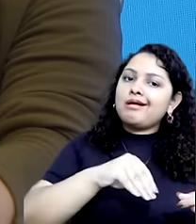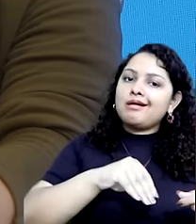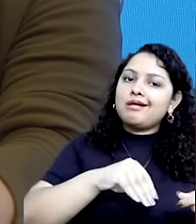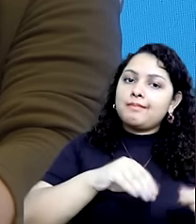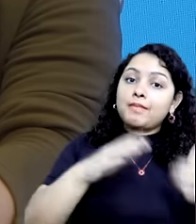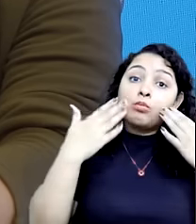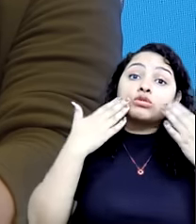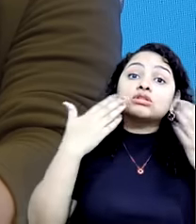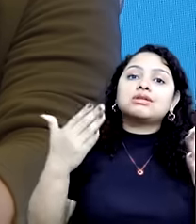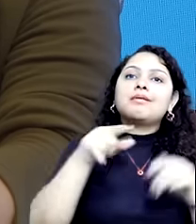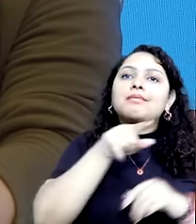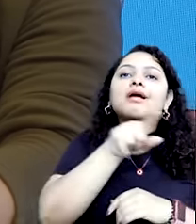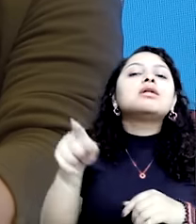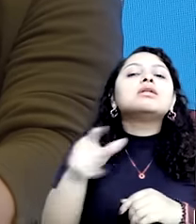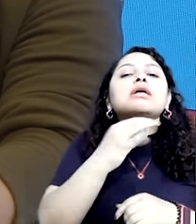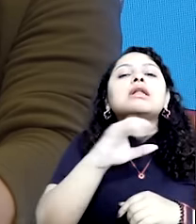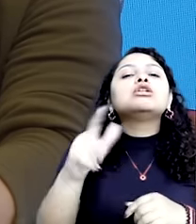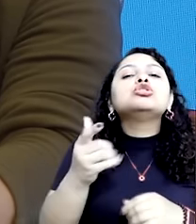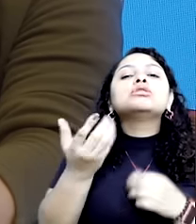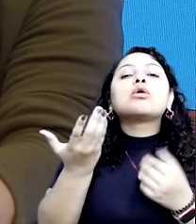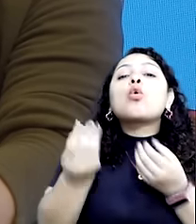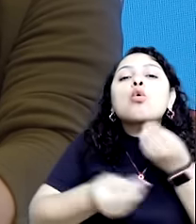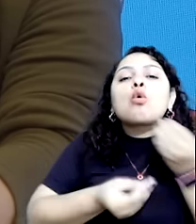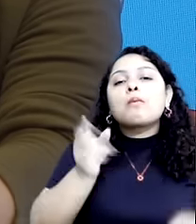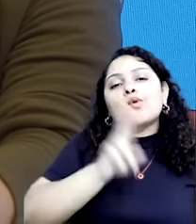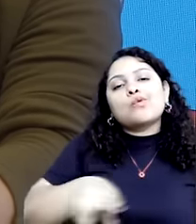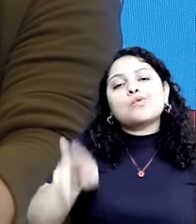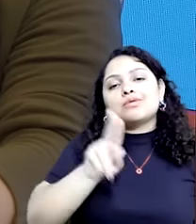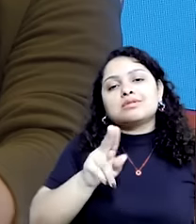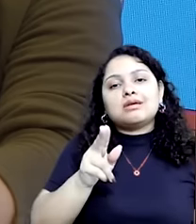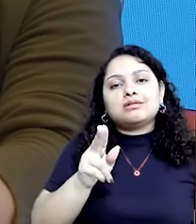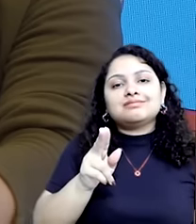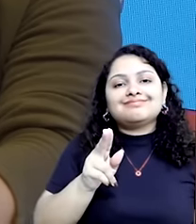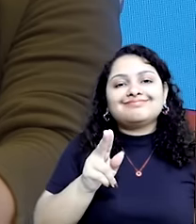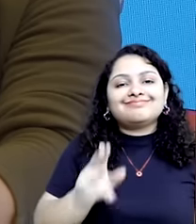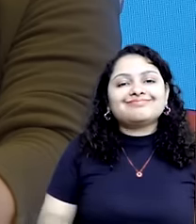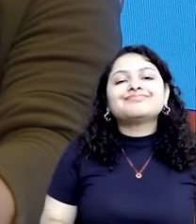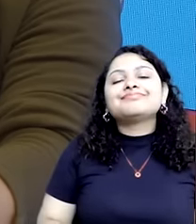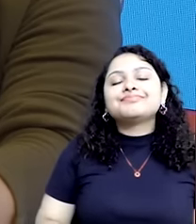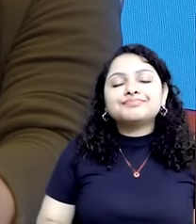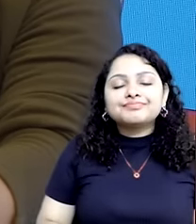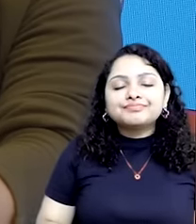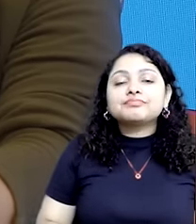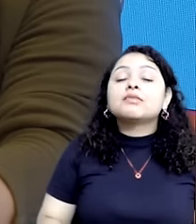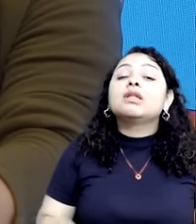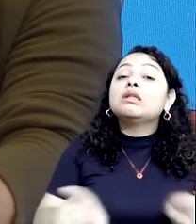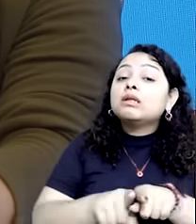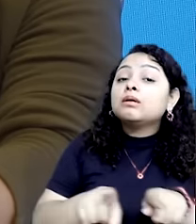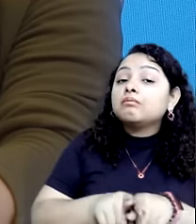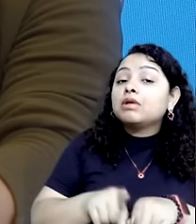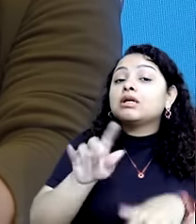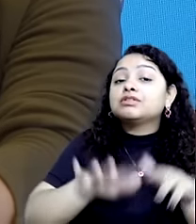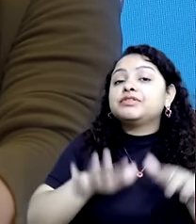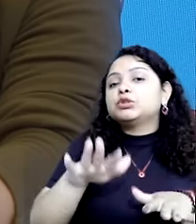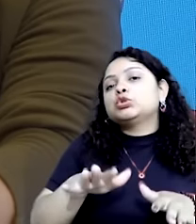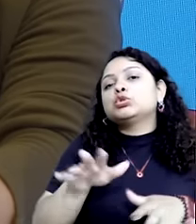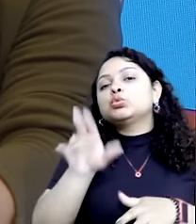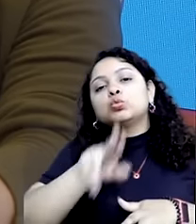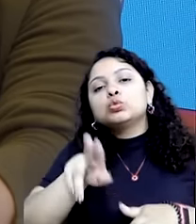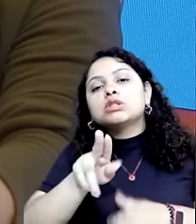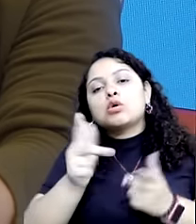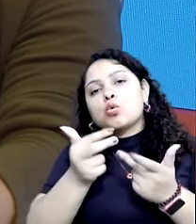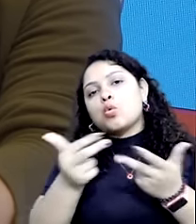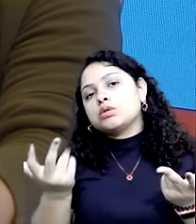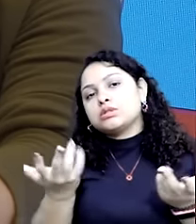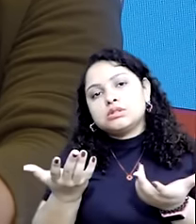objetos ali as coisas no ambiente real na na na na vida real posicionamento também então às vezes os acessórios tip sen P eu